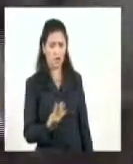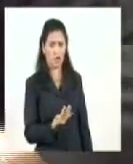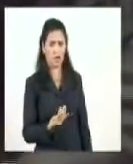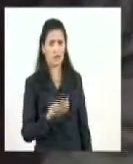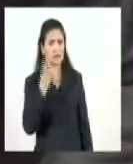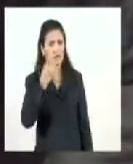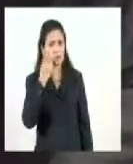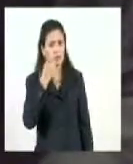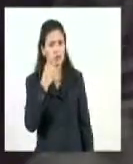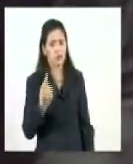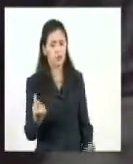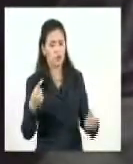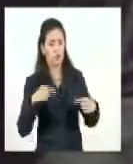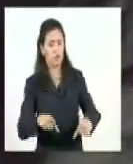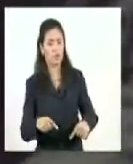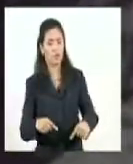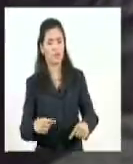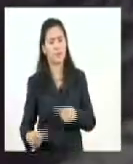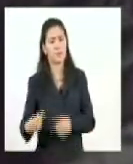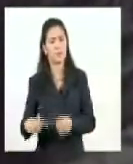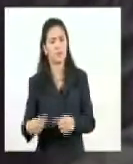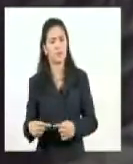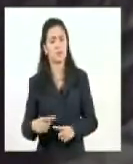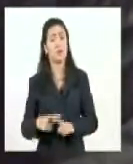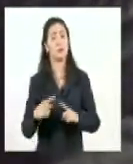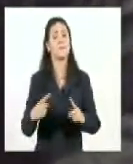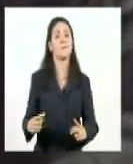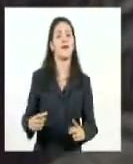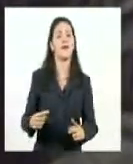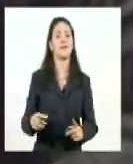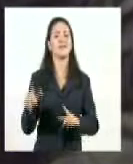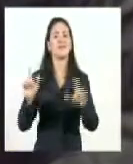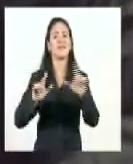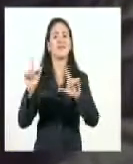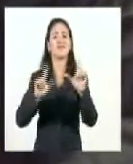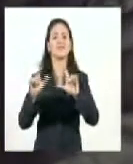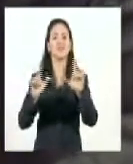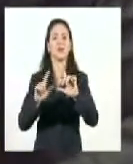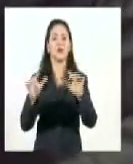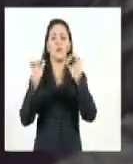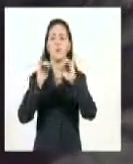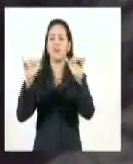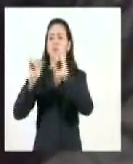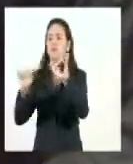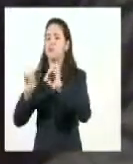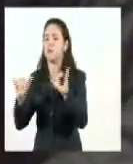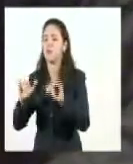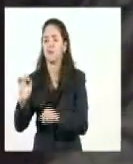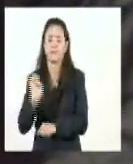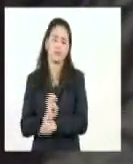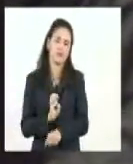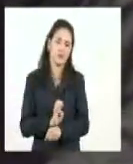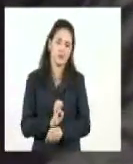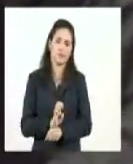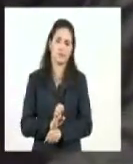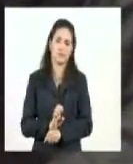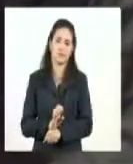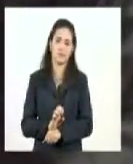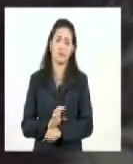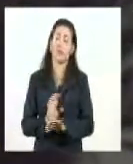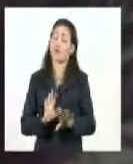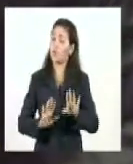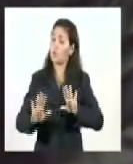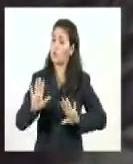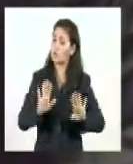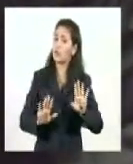forma opinião no Estado todo. Então, eu quero que o governador tome muito cuidado quando ele vai confrontar a mídia. Porque